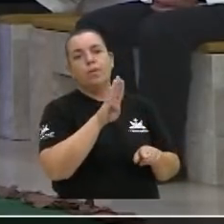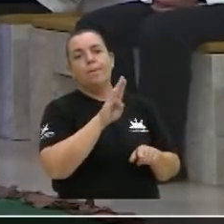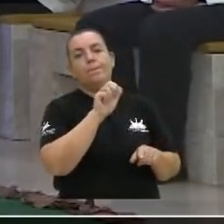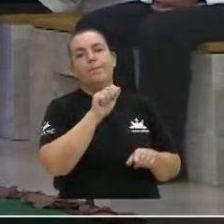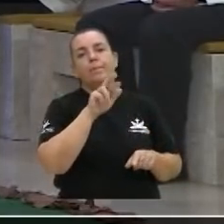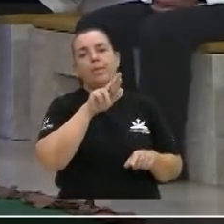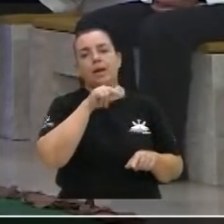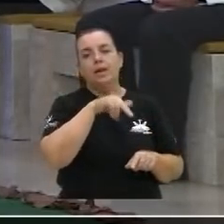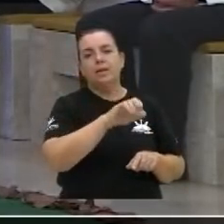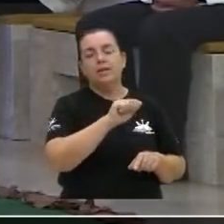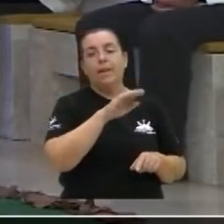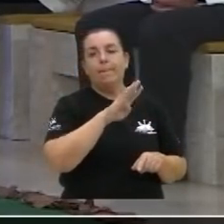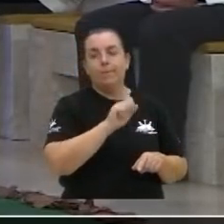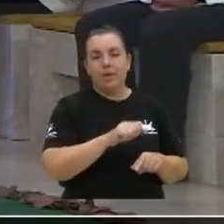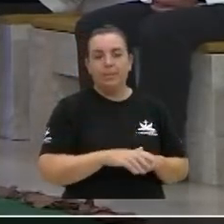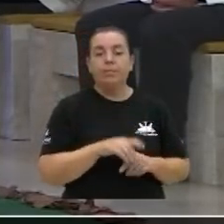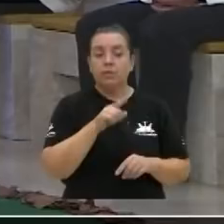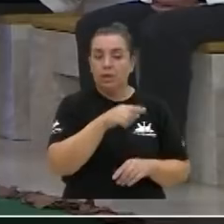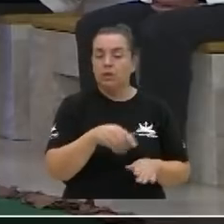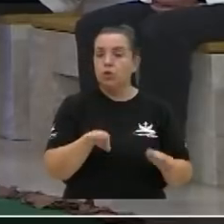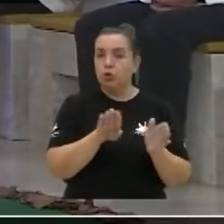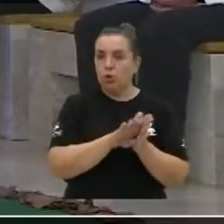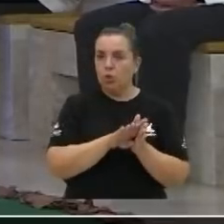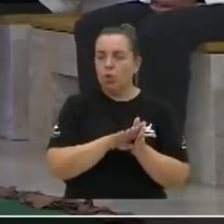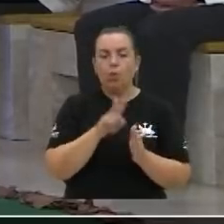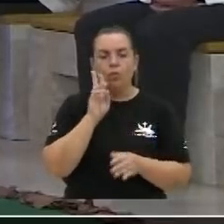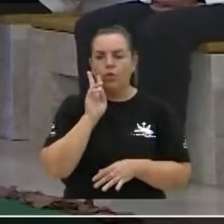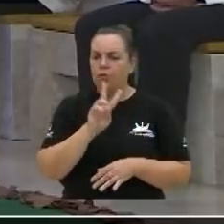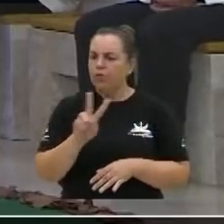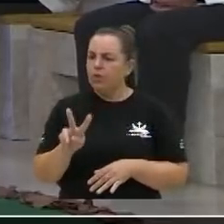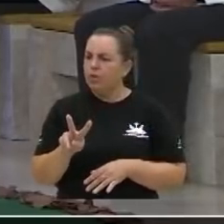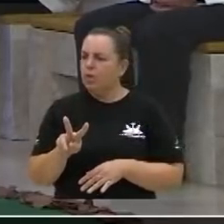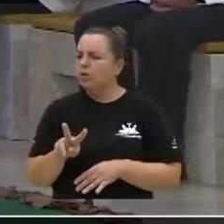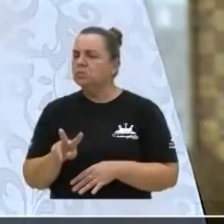assim: Barnabé chegou,